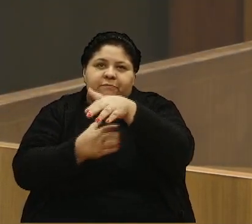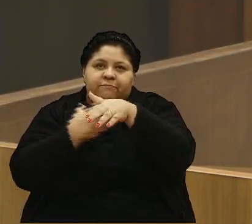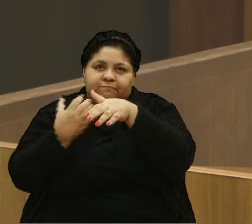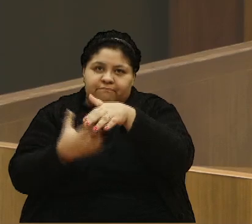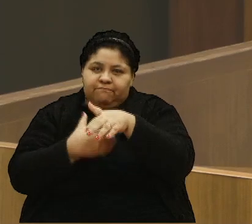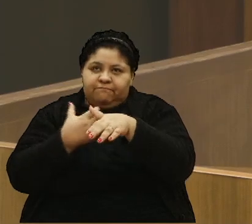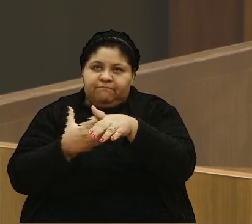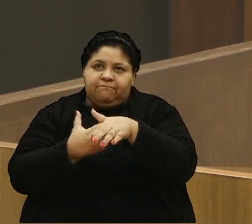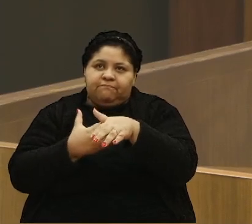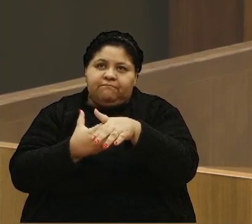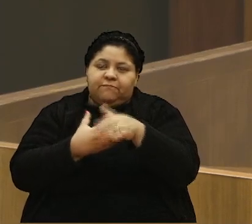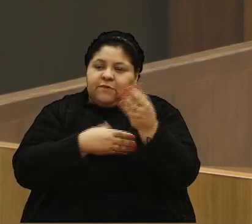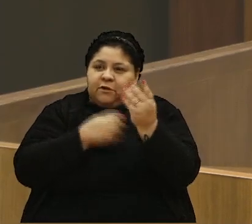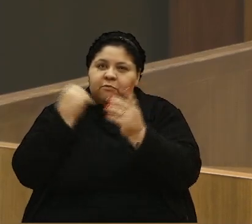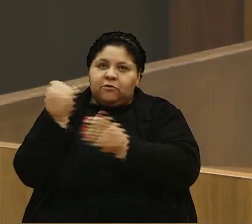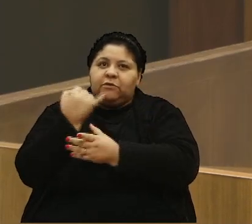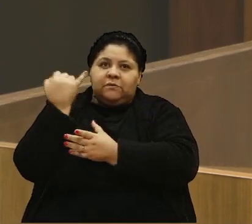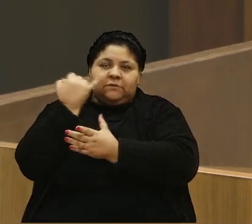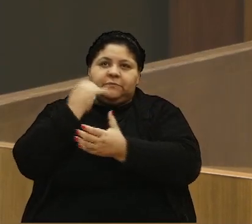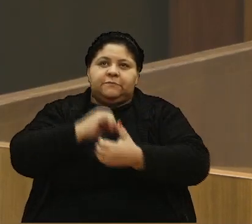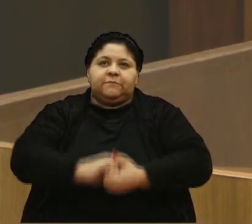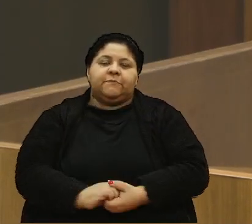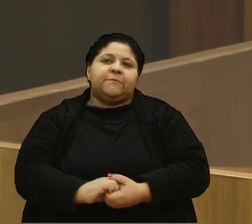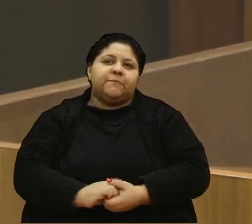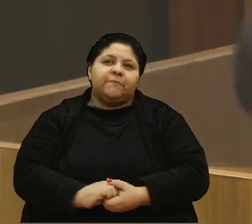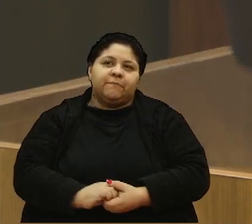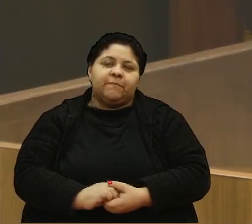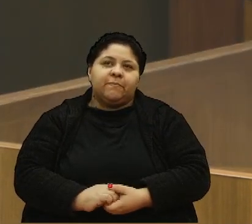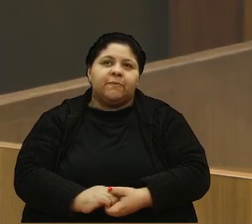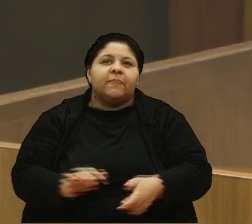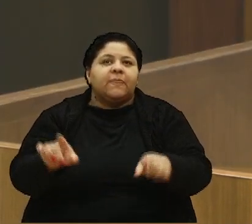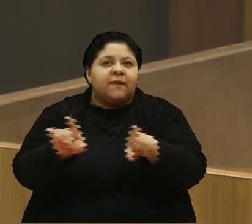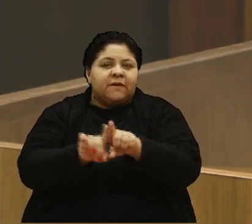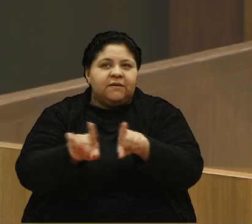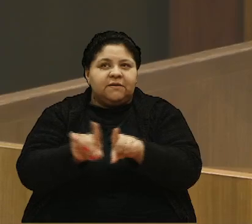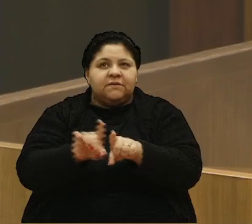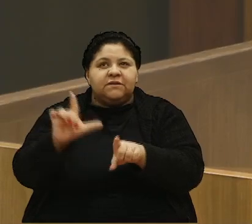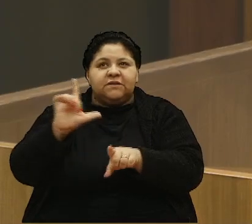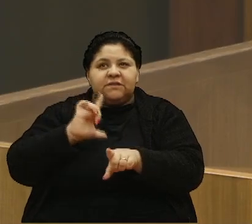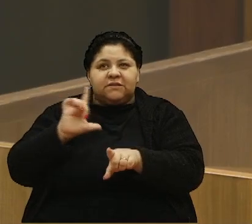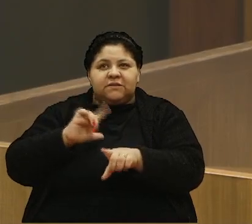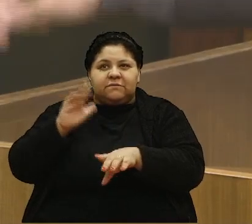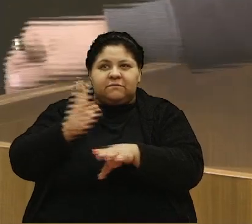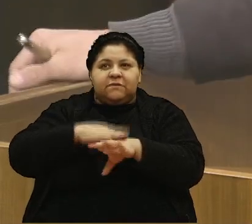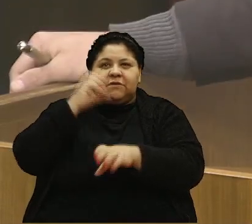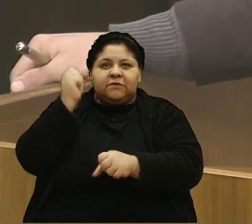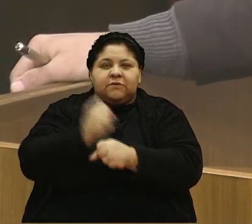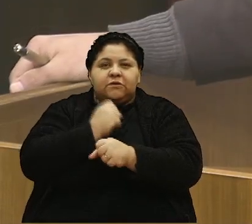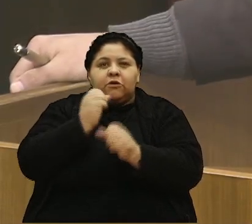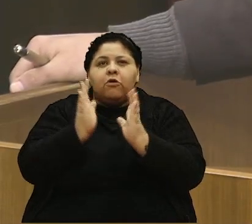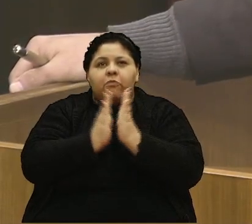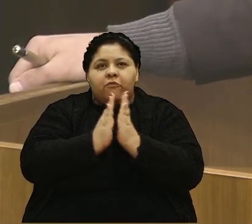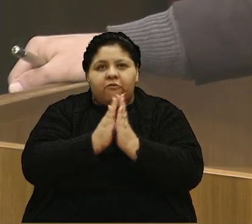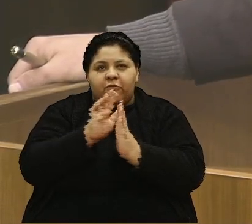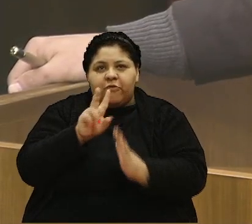do qual é muito importante. E também tem mais uma obra, por gentileza,